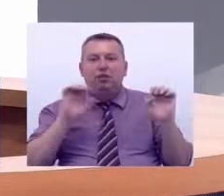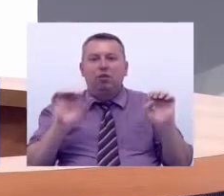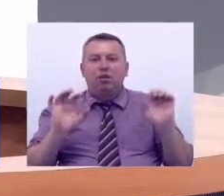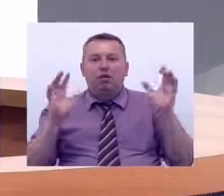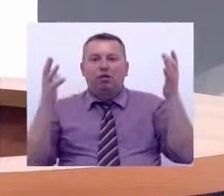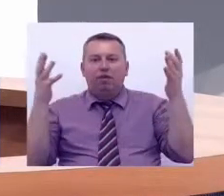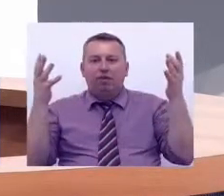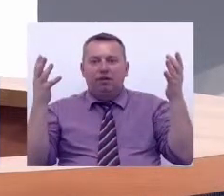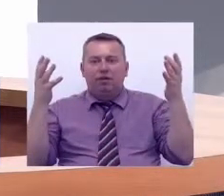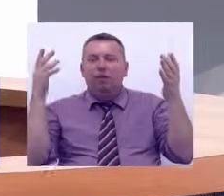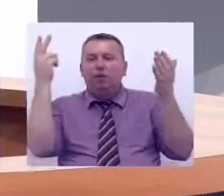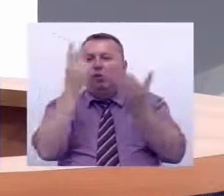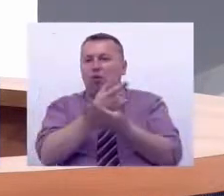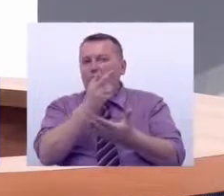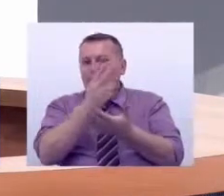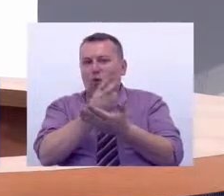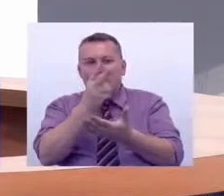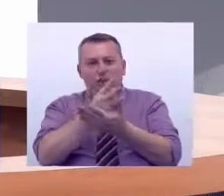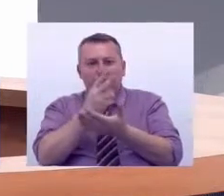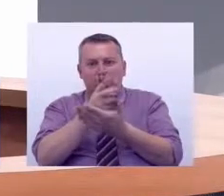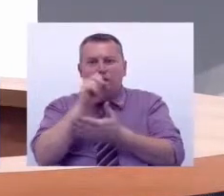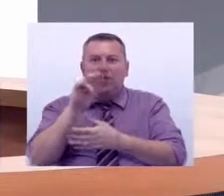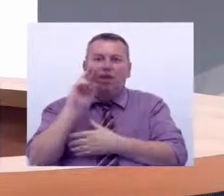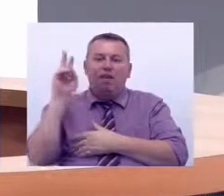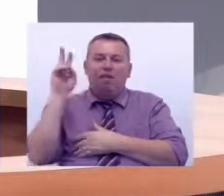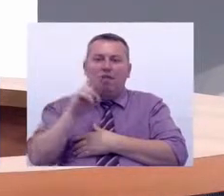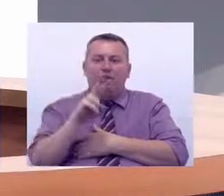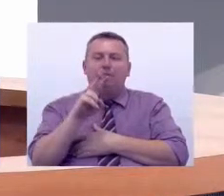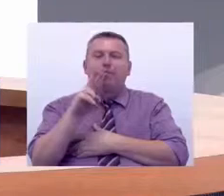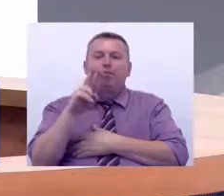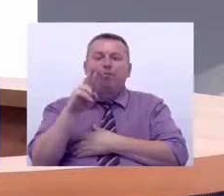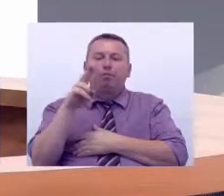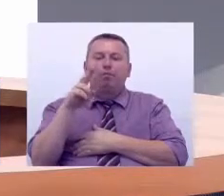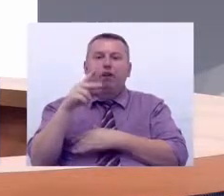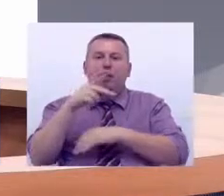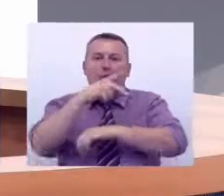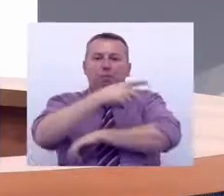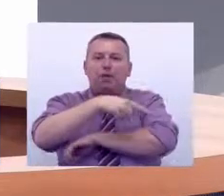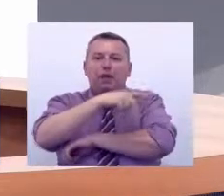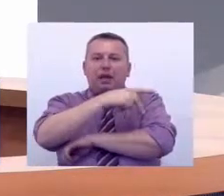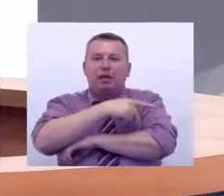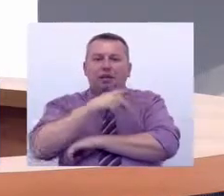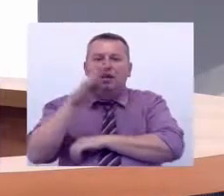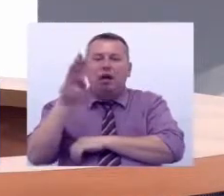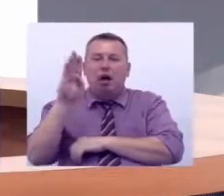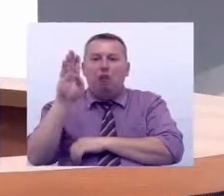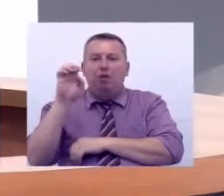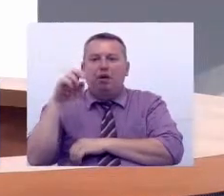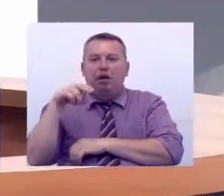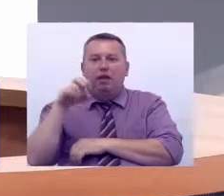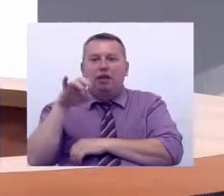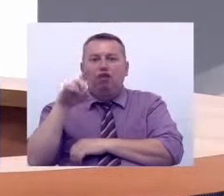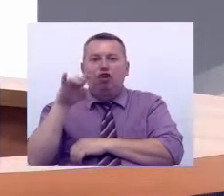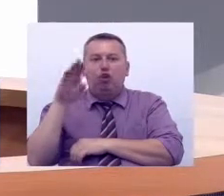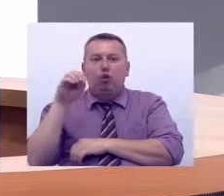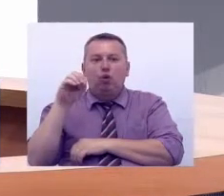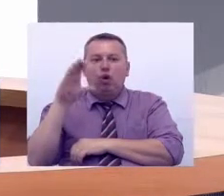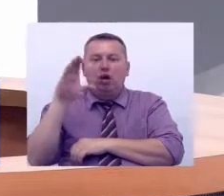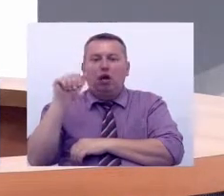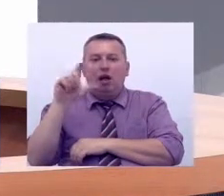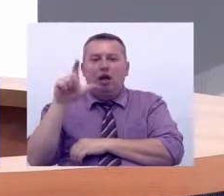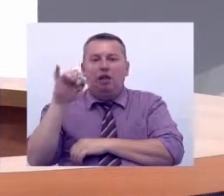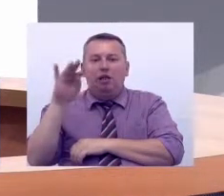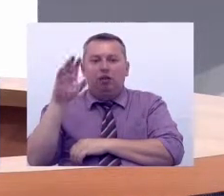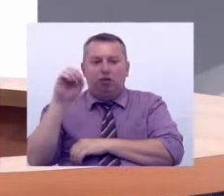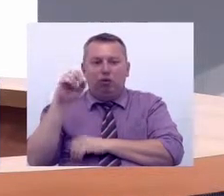evento contínuo, vereador Samuel. Se você pegar a Praça Benedito Calixto, lá em São Paulo, que é